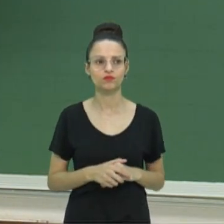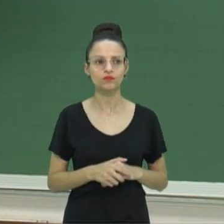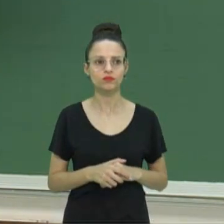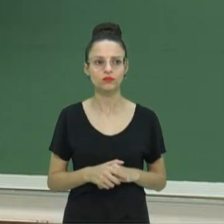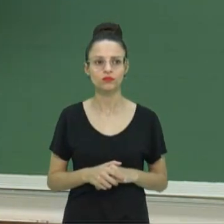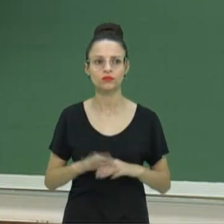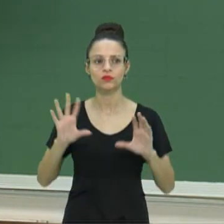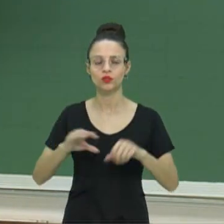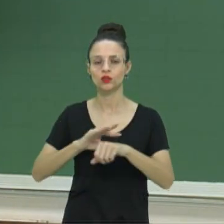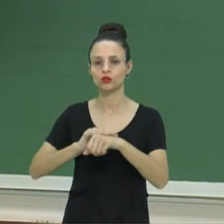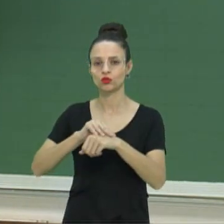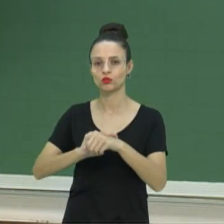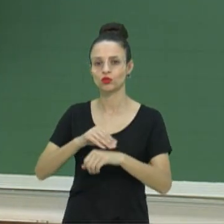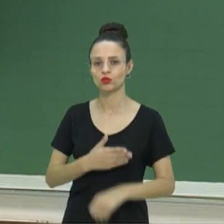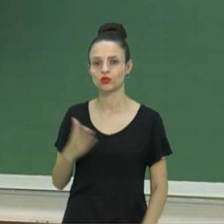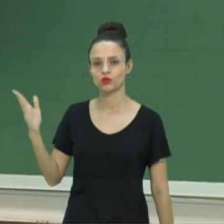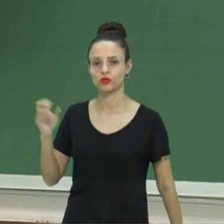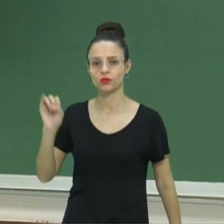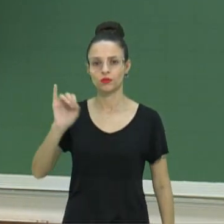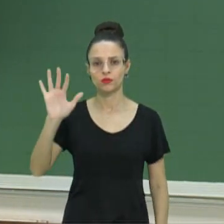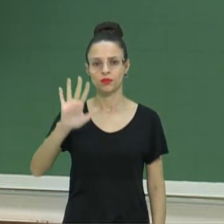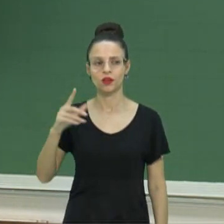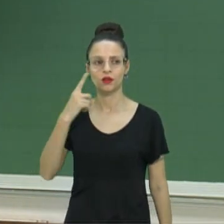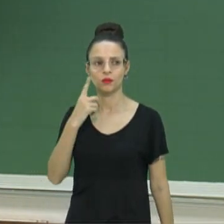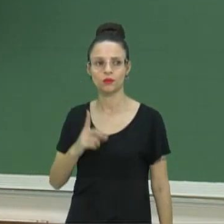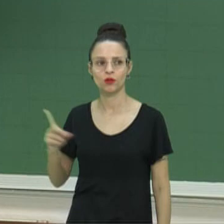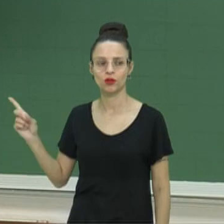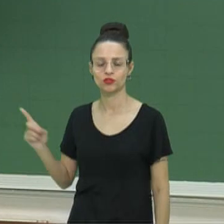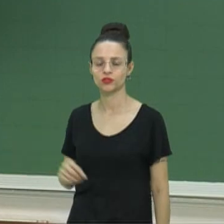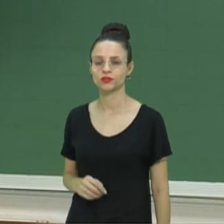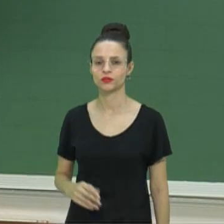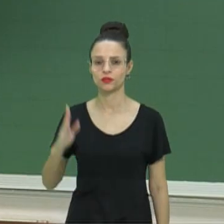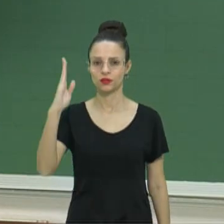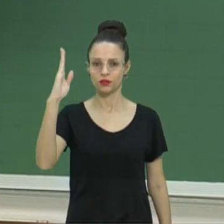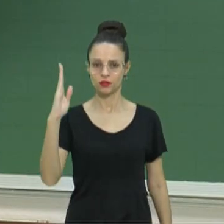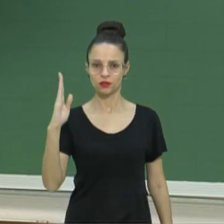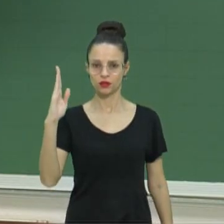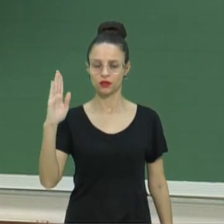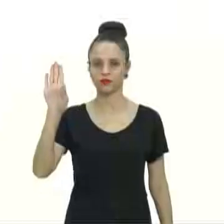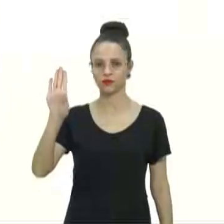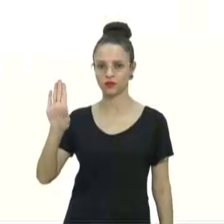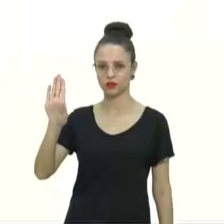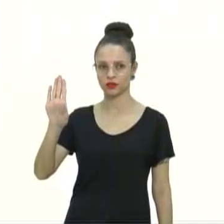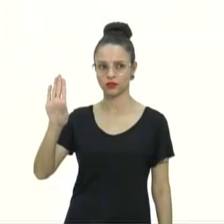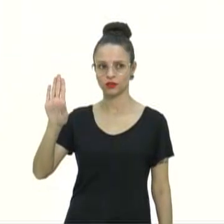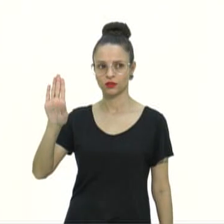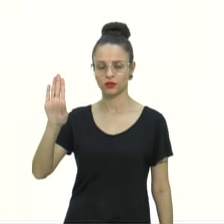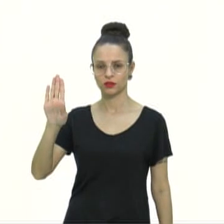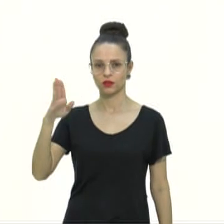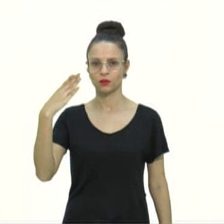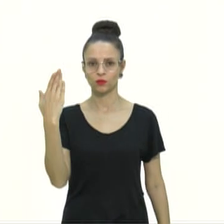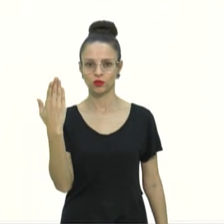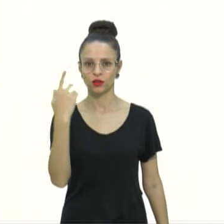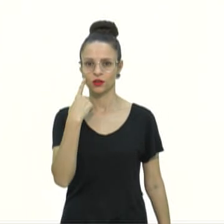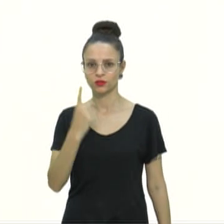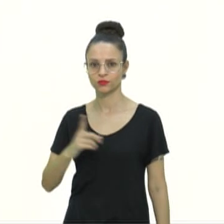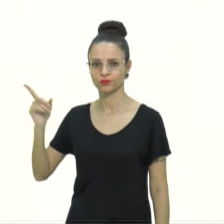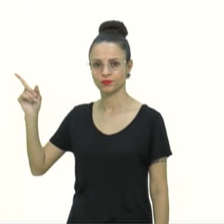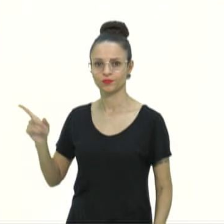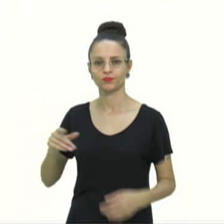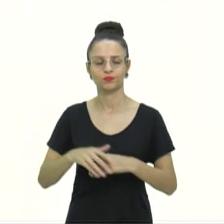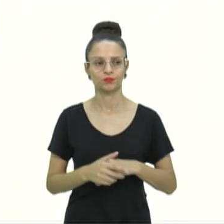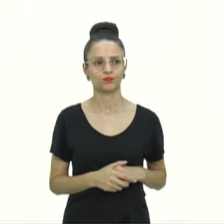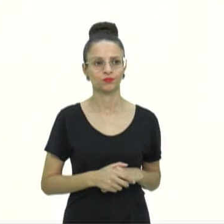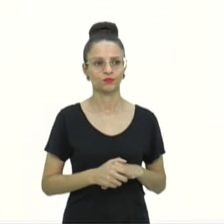os músculos do core estão retratados aqui para vocês. Vista lateral, vista frontal e vista posterior aqui colocado para vocês.